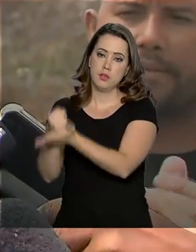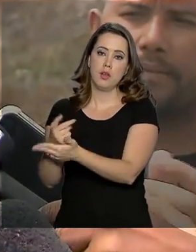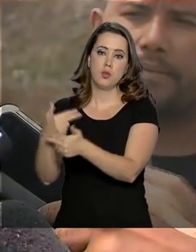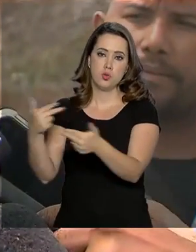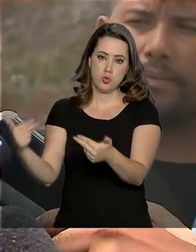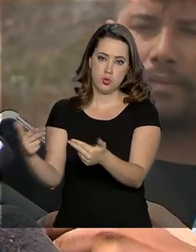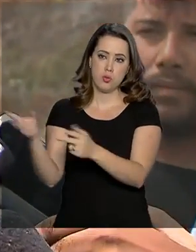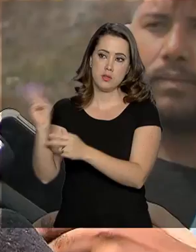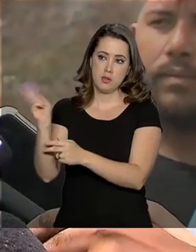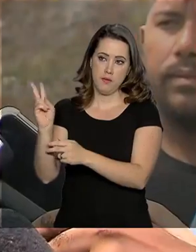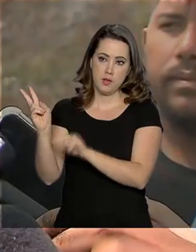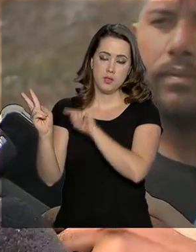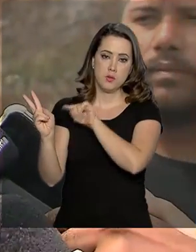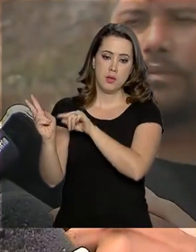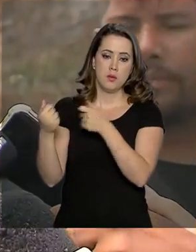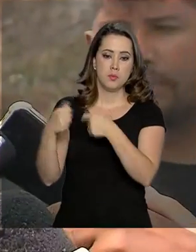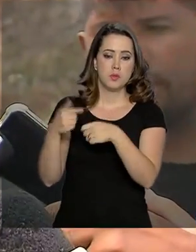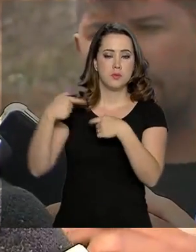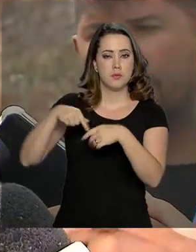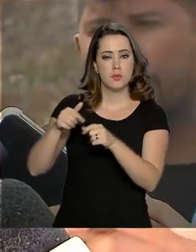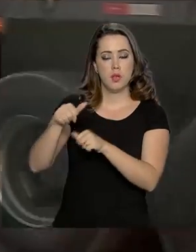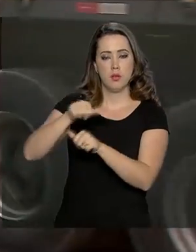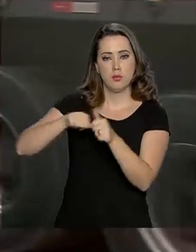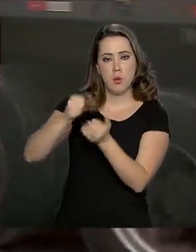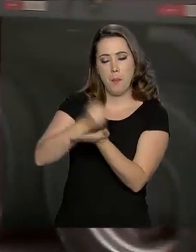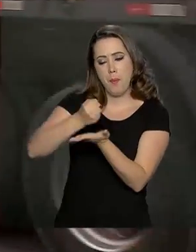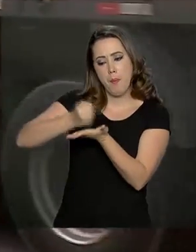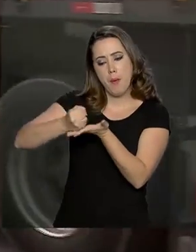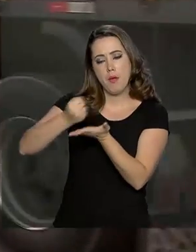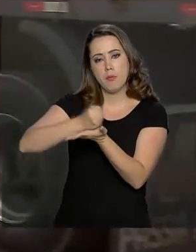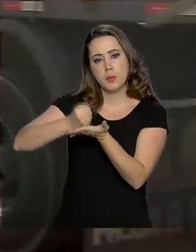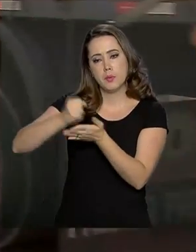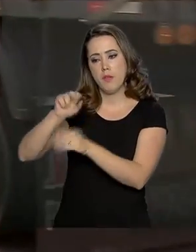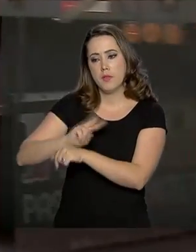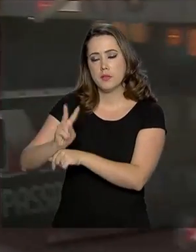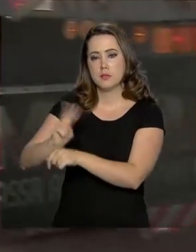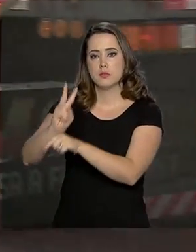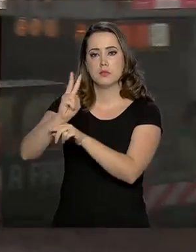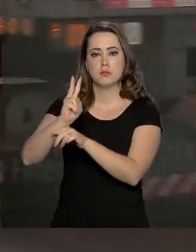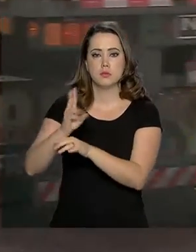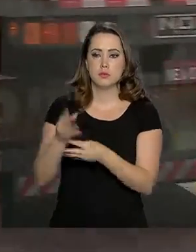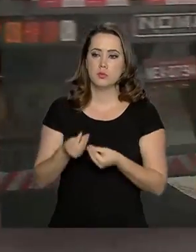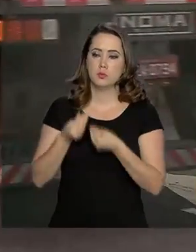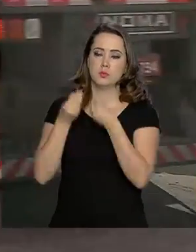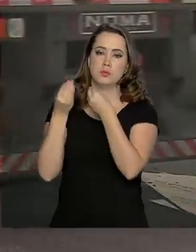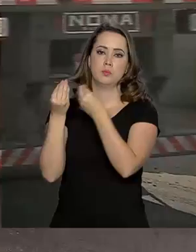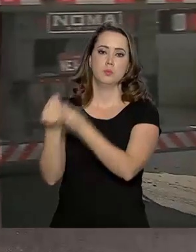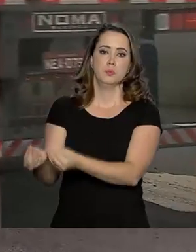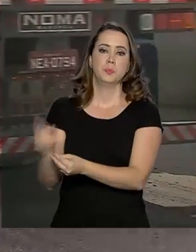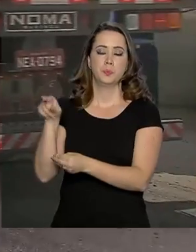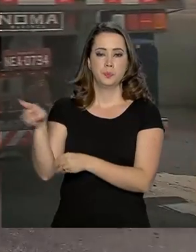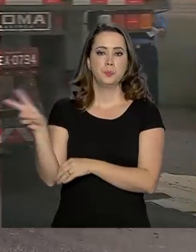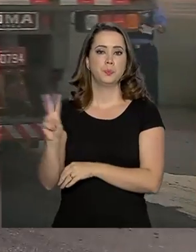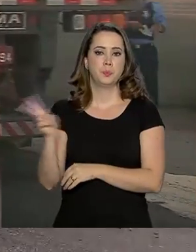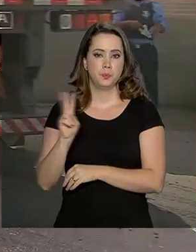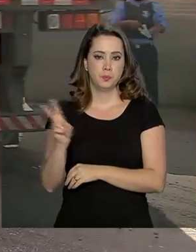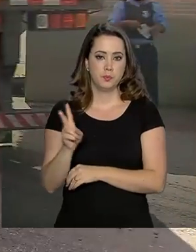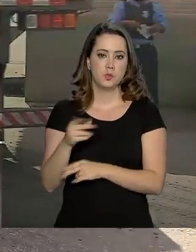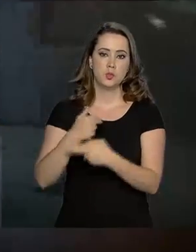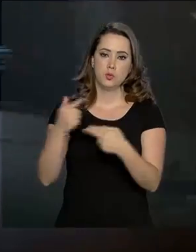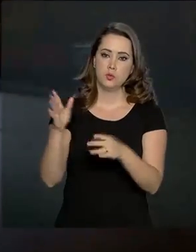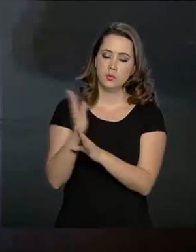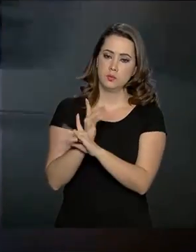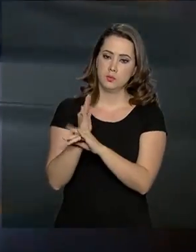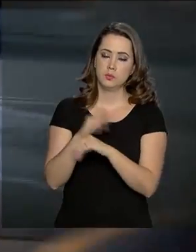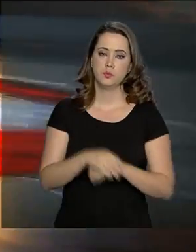que necessitam vir na aduana, realizar o trâmite, a fiscalização e entregar lá dentro da Venezuela para várias